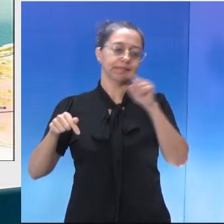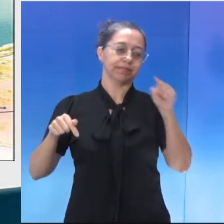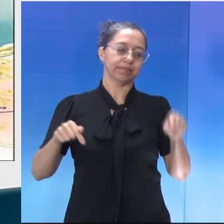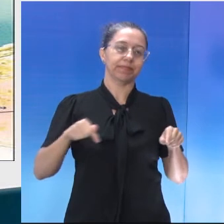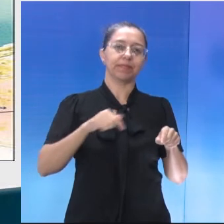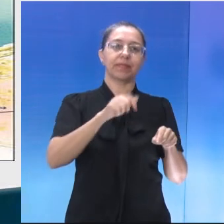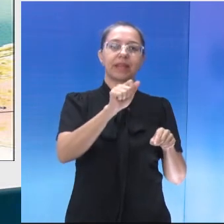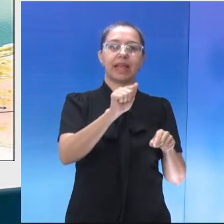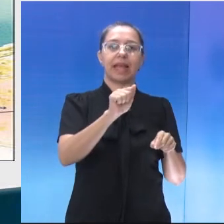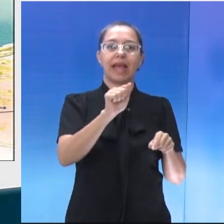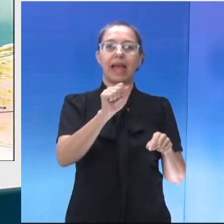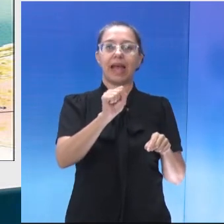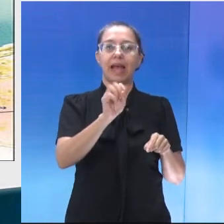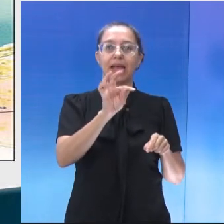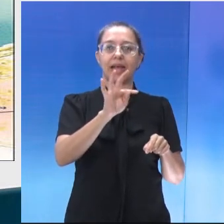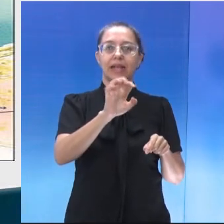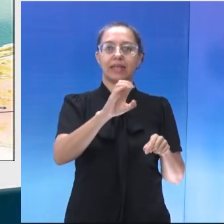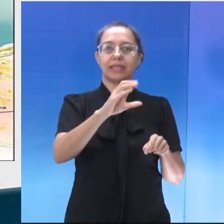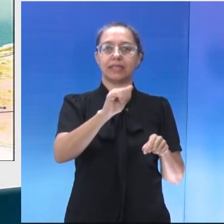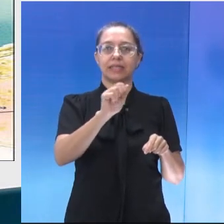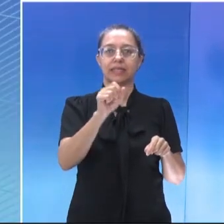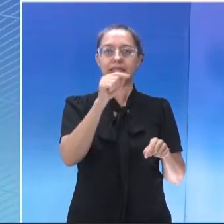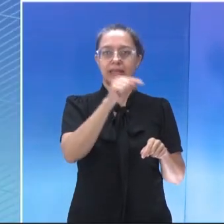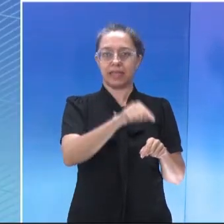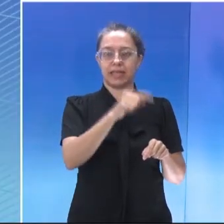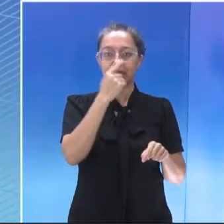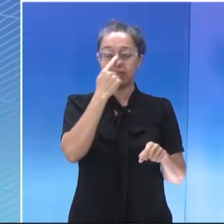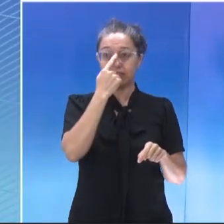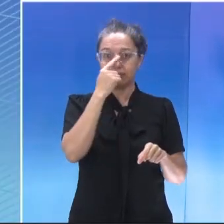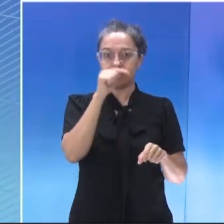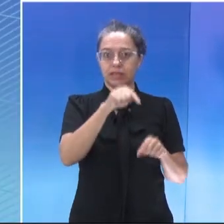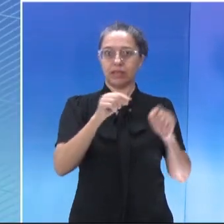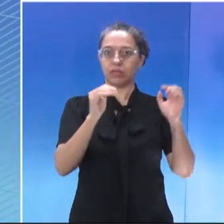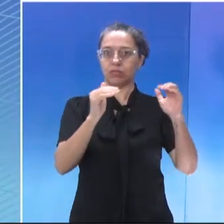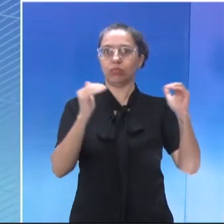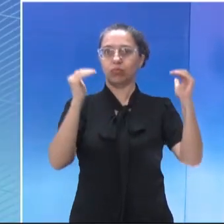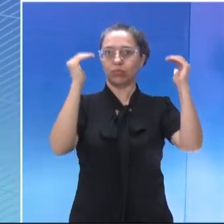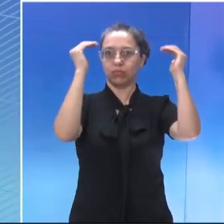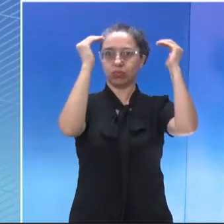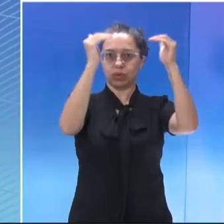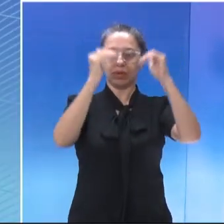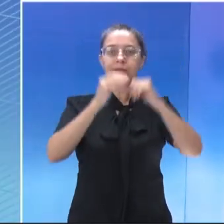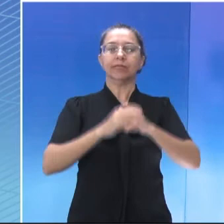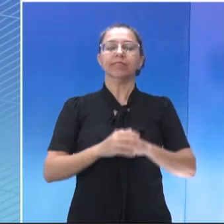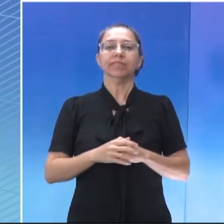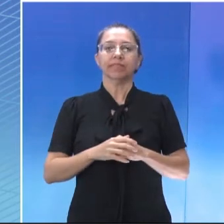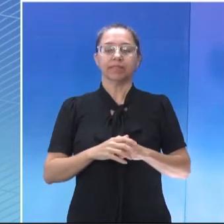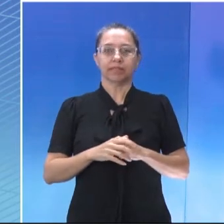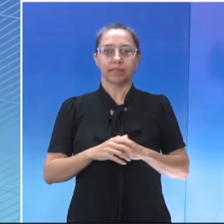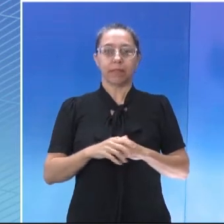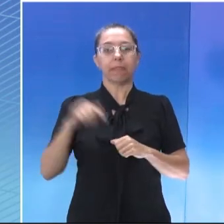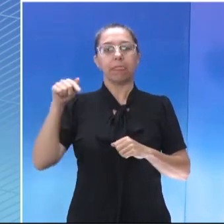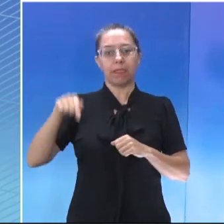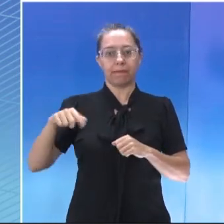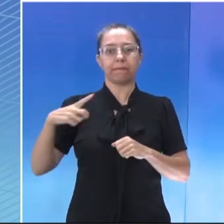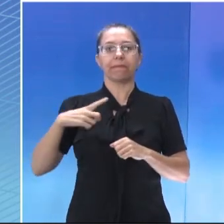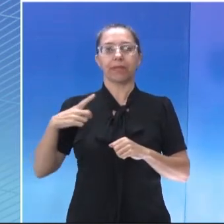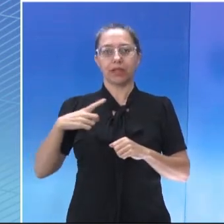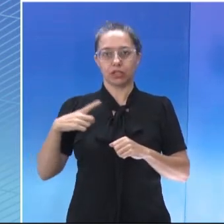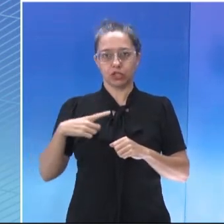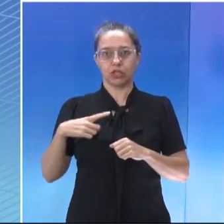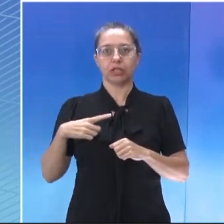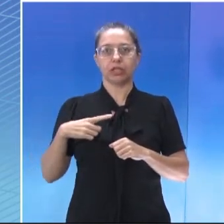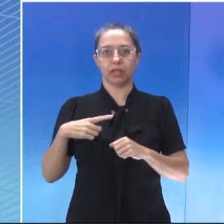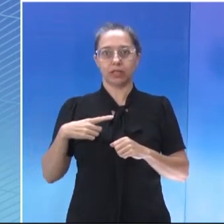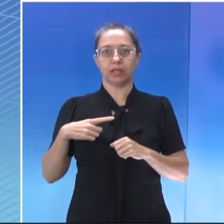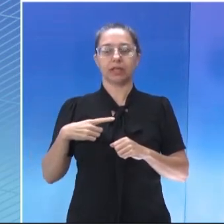eram os astecas. A civilização deles estava, né, no auge. A civilização maia já estava decaindo, mas ainda existia aí na península, assim